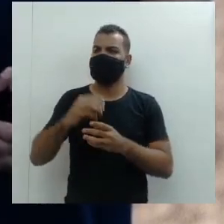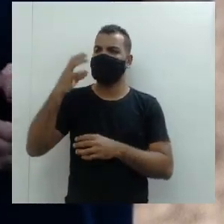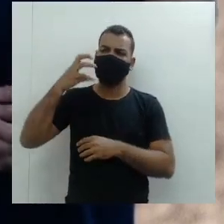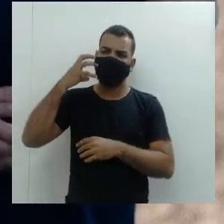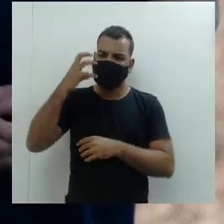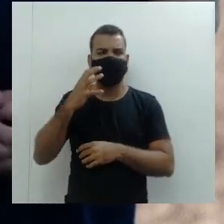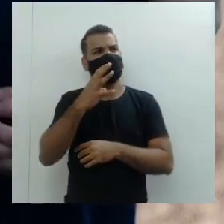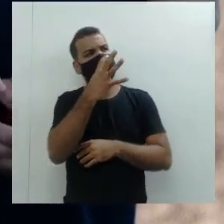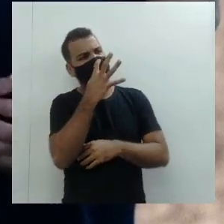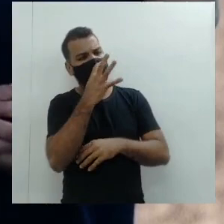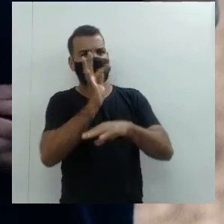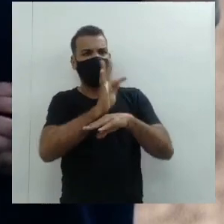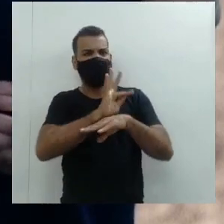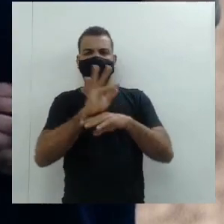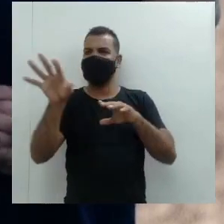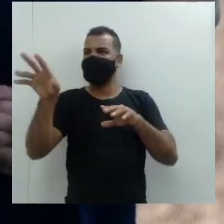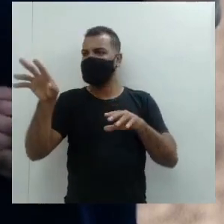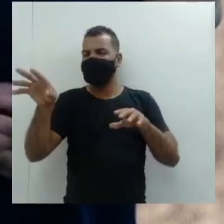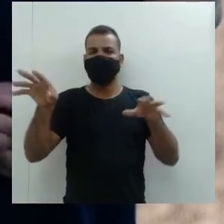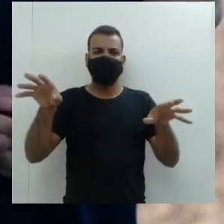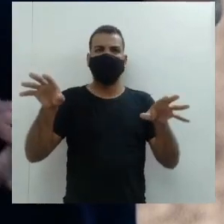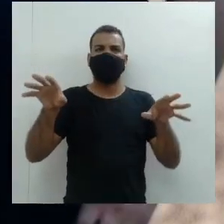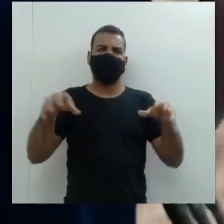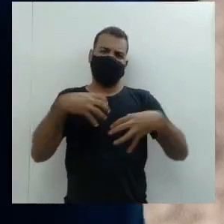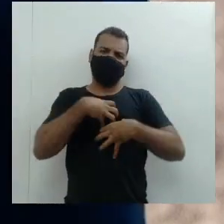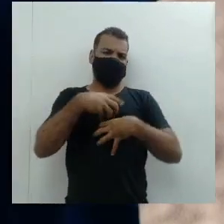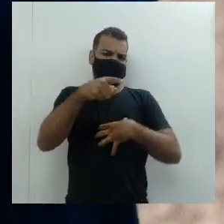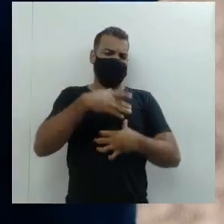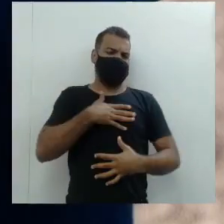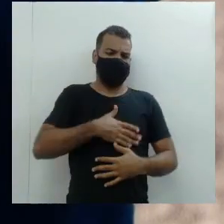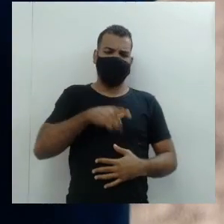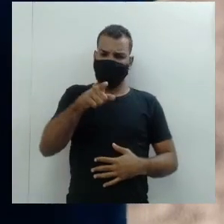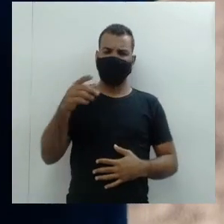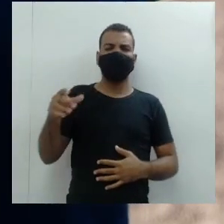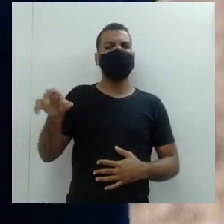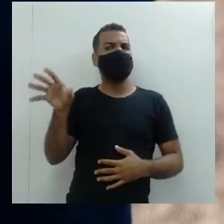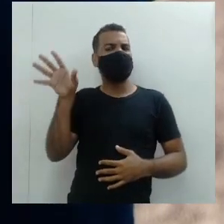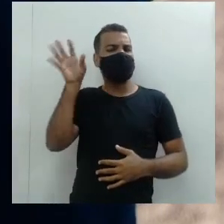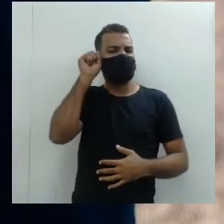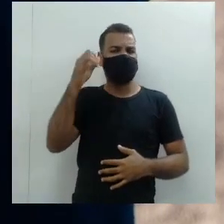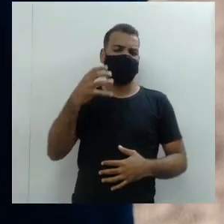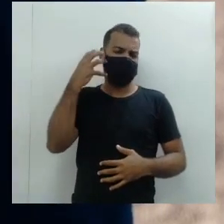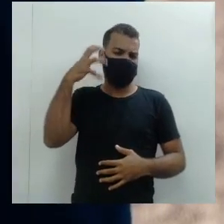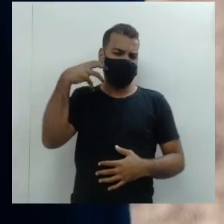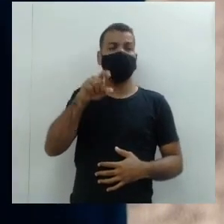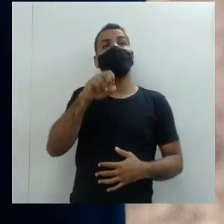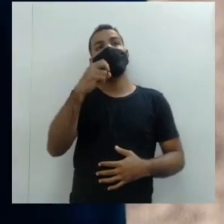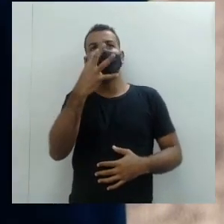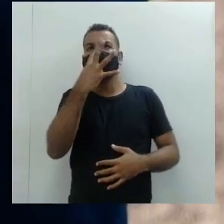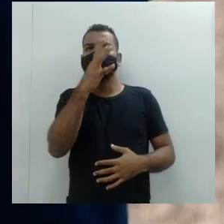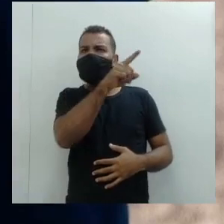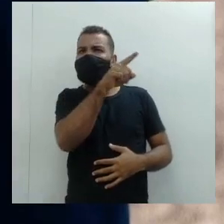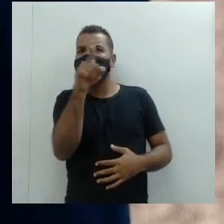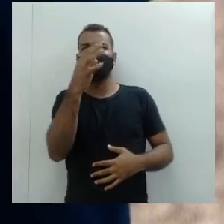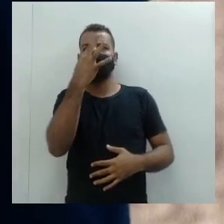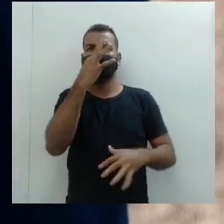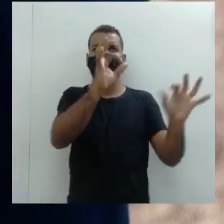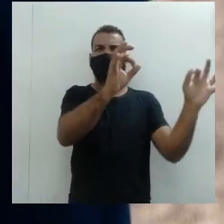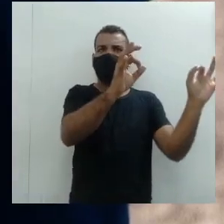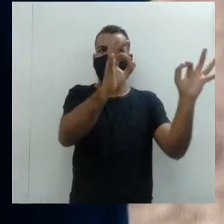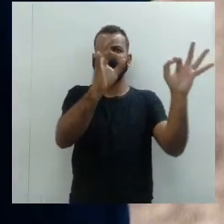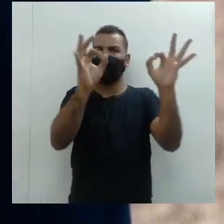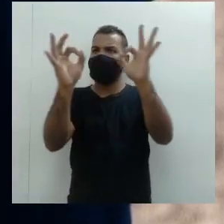filme, seja lá o que for, que o interesse. E ele faça uma crítica, certo? Agora lembrar que para fazer essa crítica tem que haver